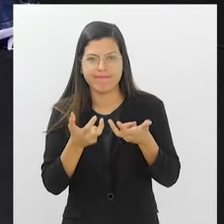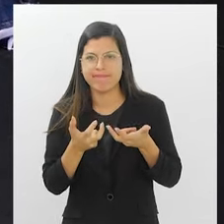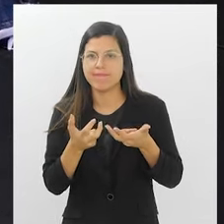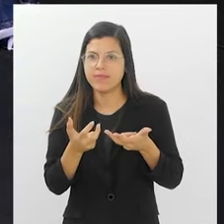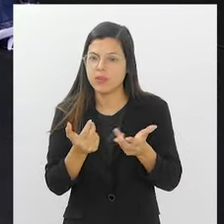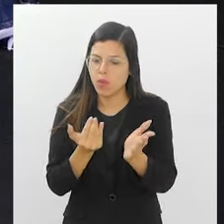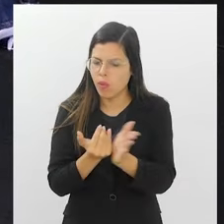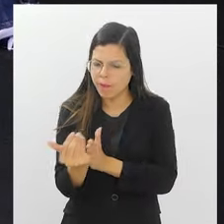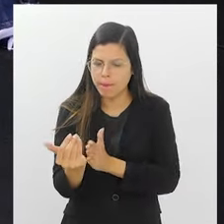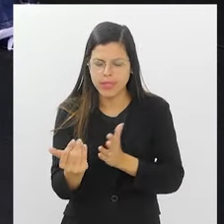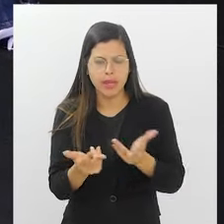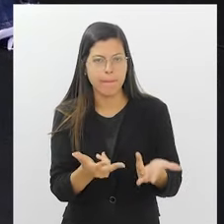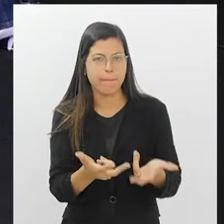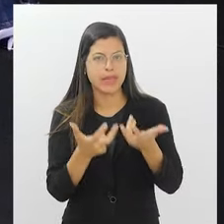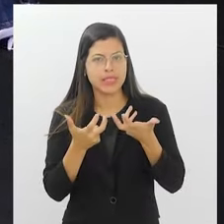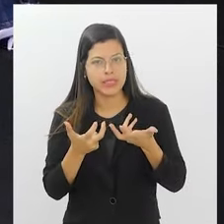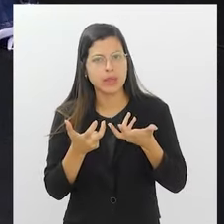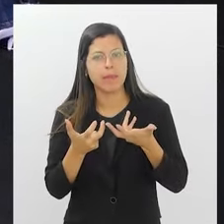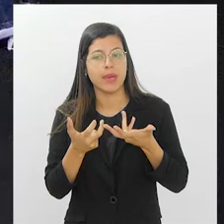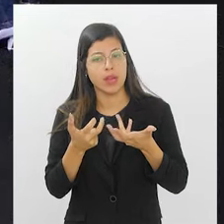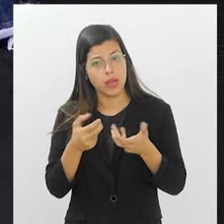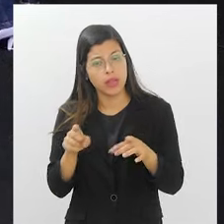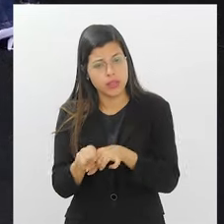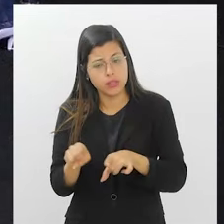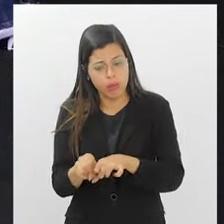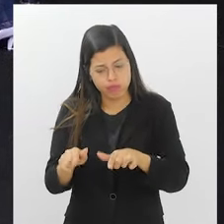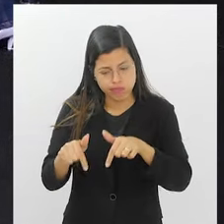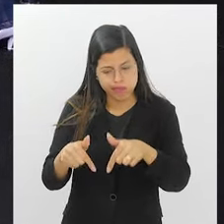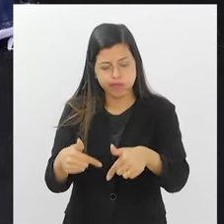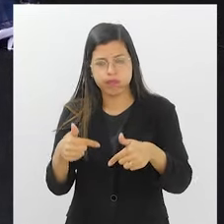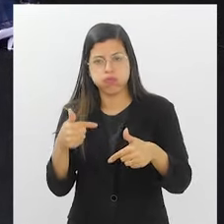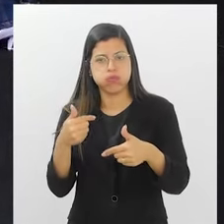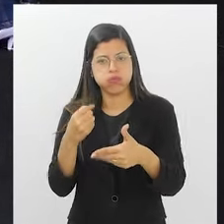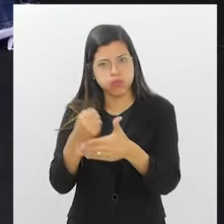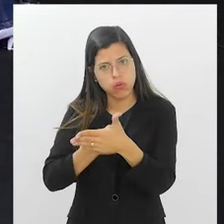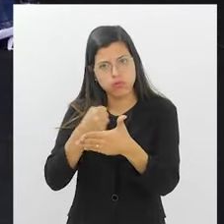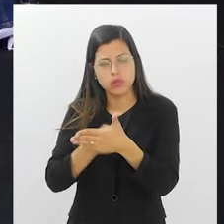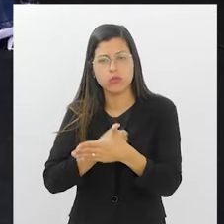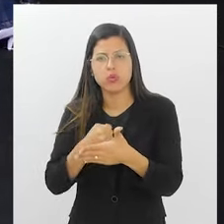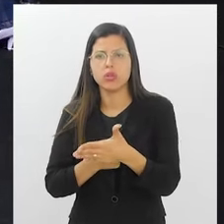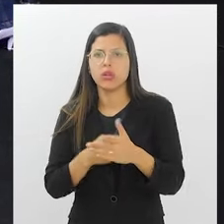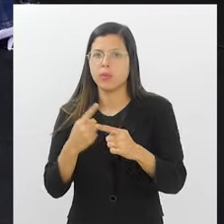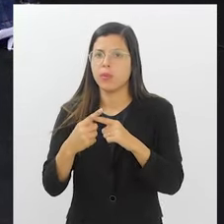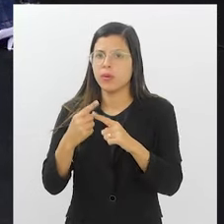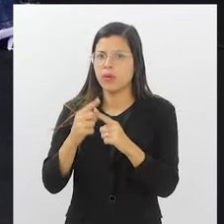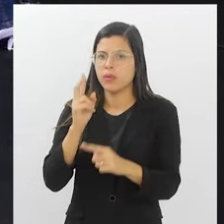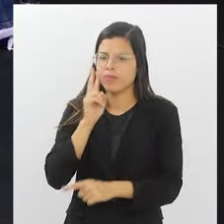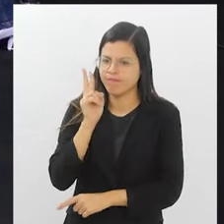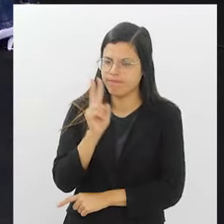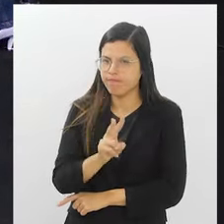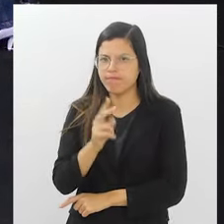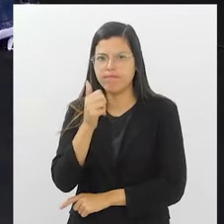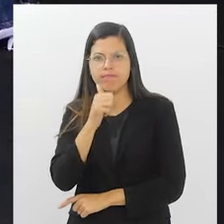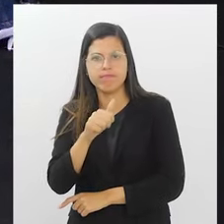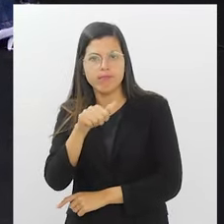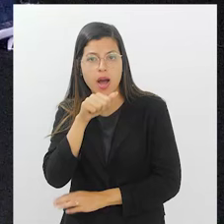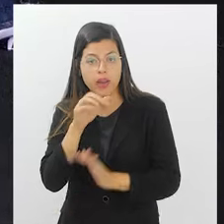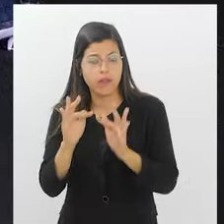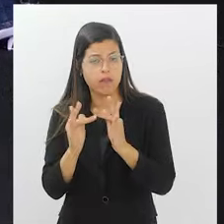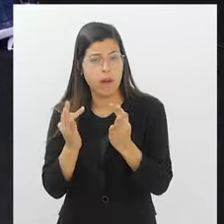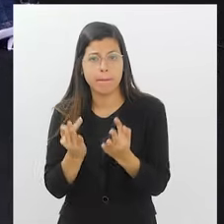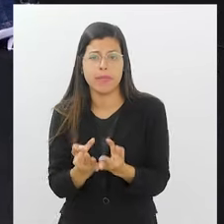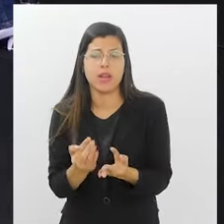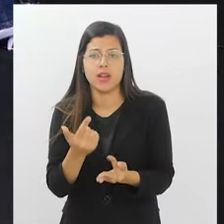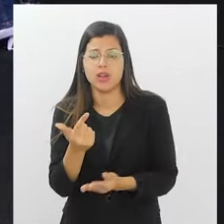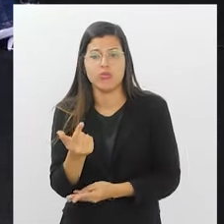né. Então, passei a perceber e passei a levantar essa bandeira, né, devido a essas demandas, que eu vi muitas mães, muitas